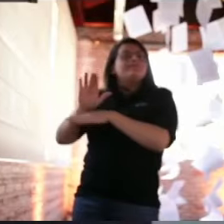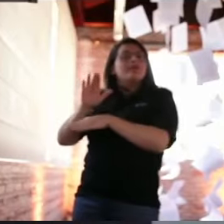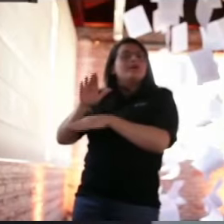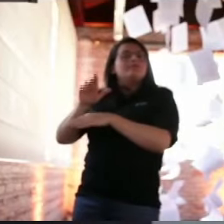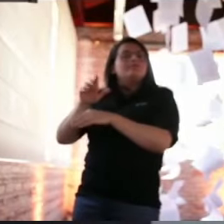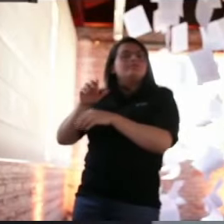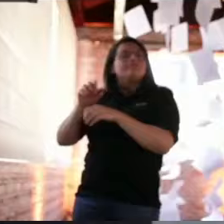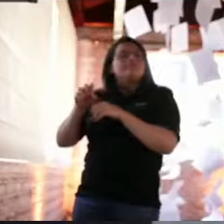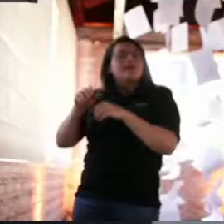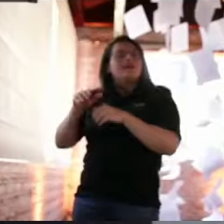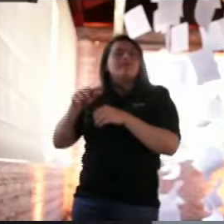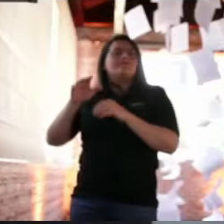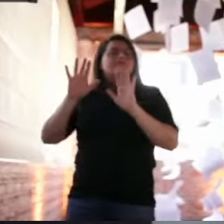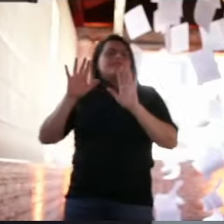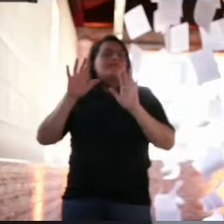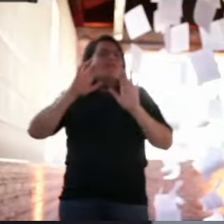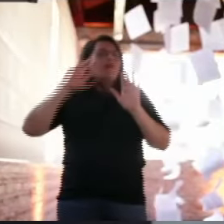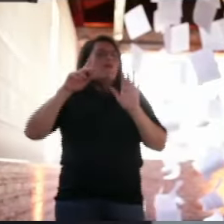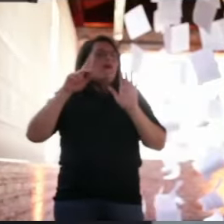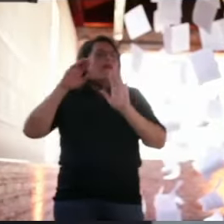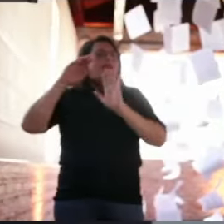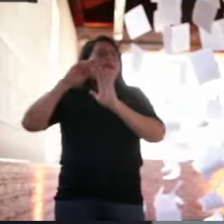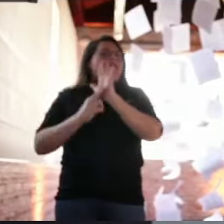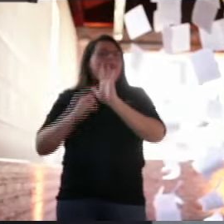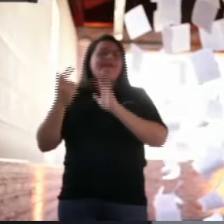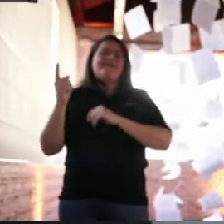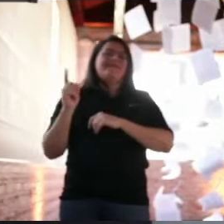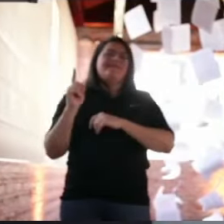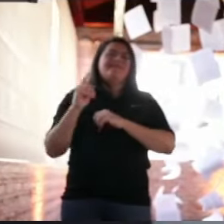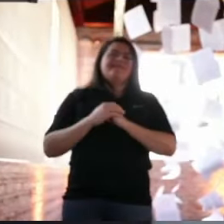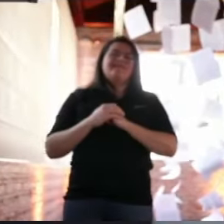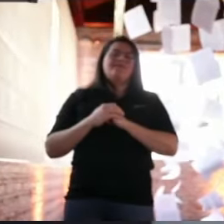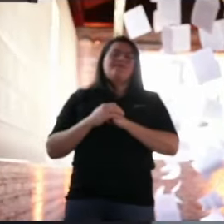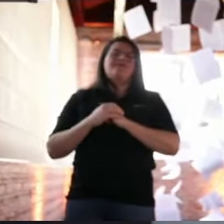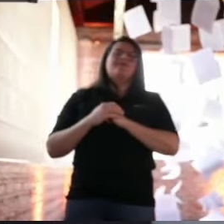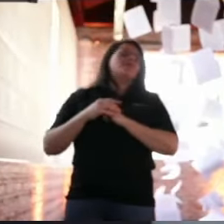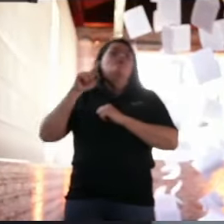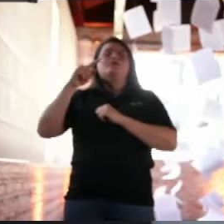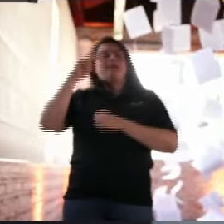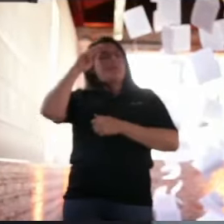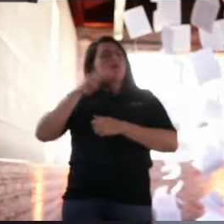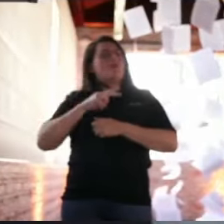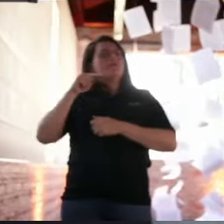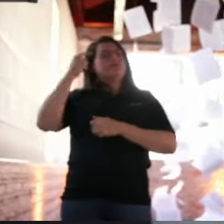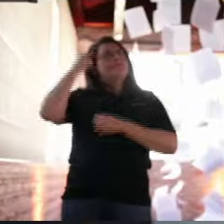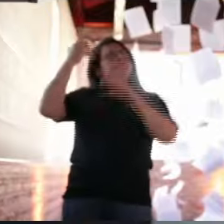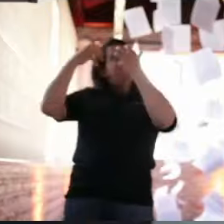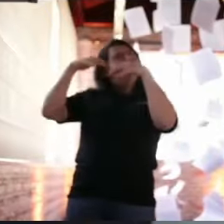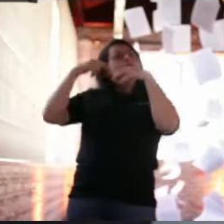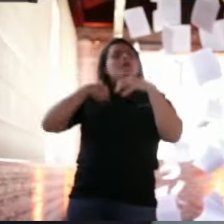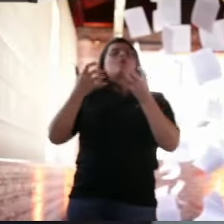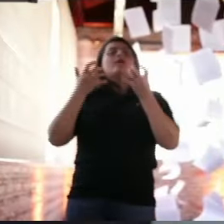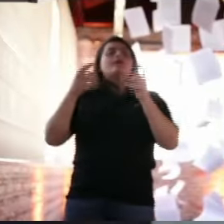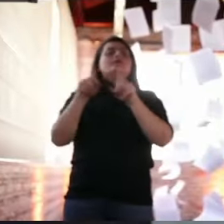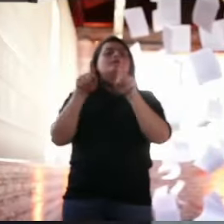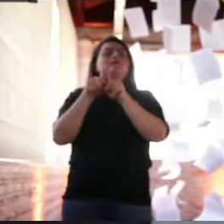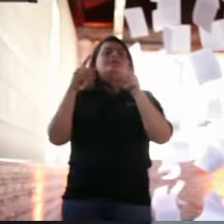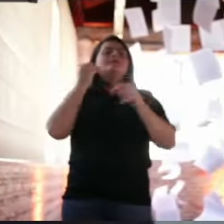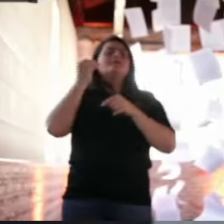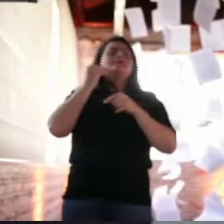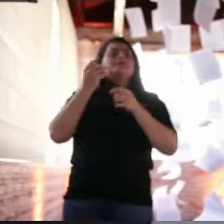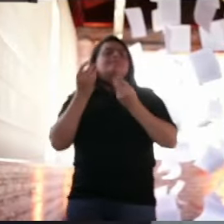livro que te deixa na mão já vou avisando te deixa com você mesmo para pensar o que que você quer e tentar desmontar